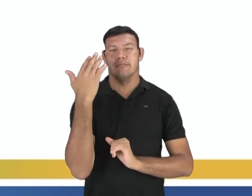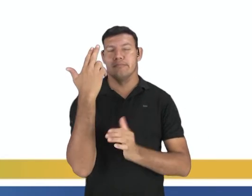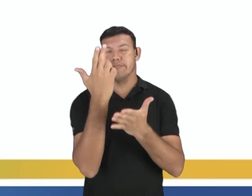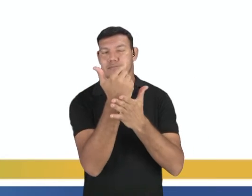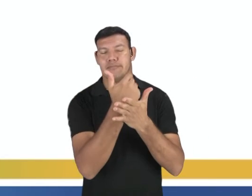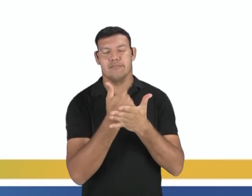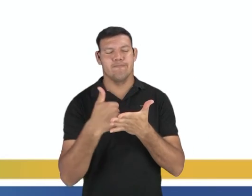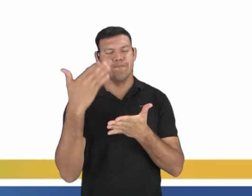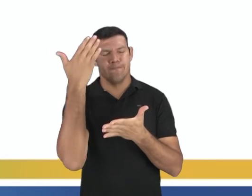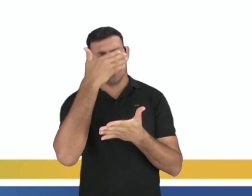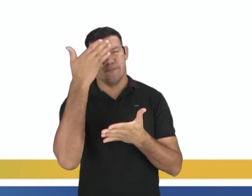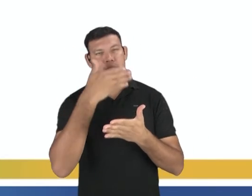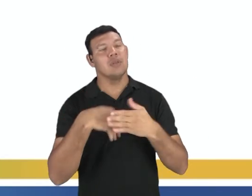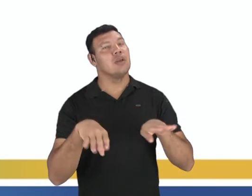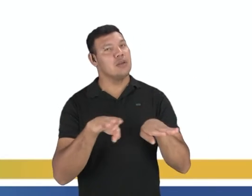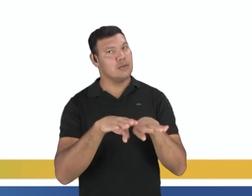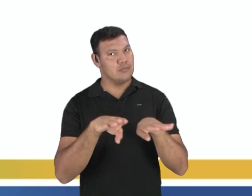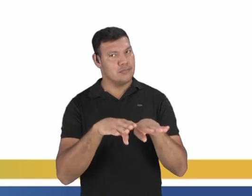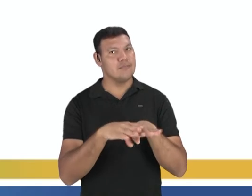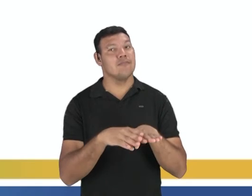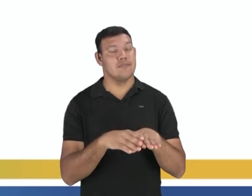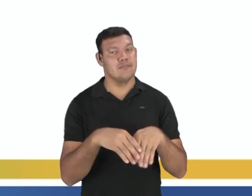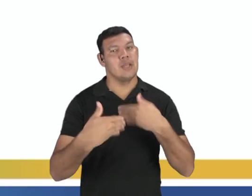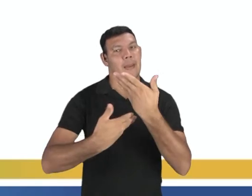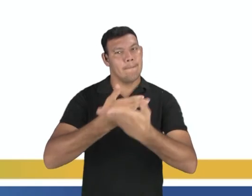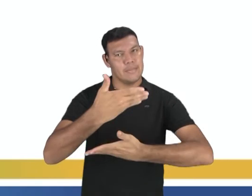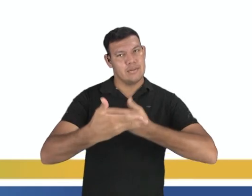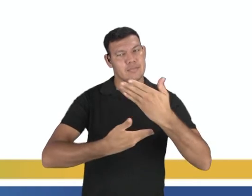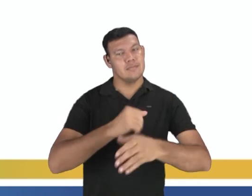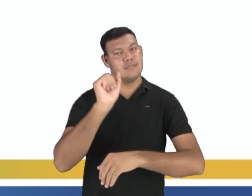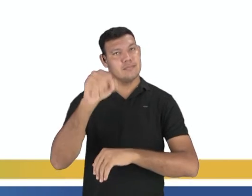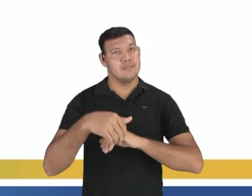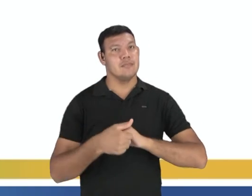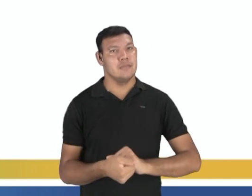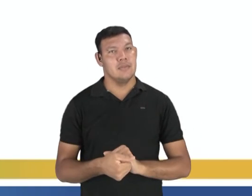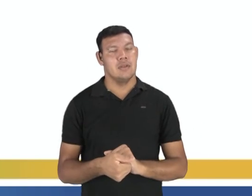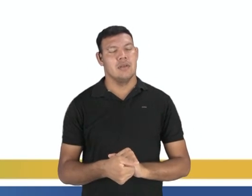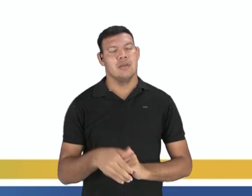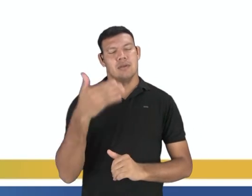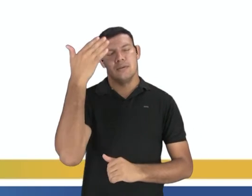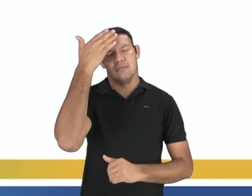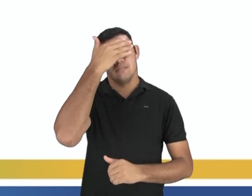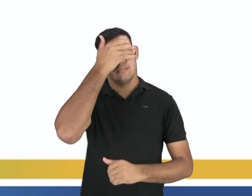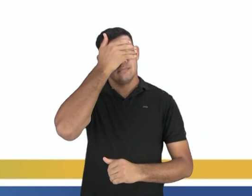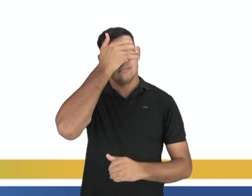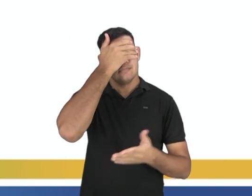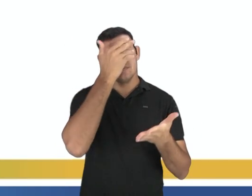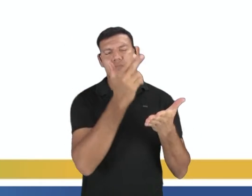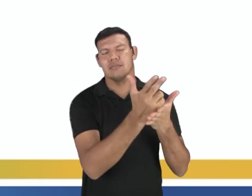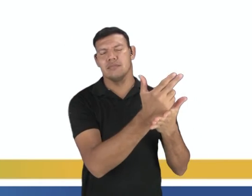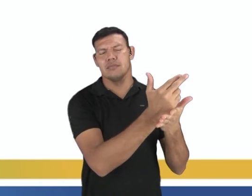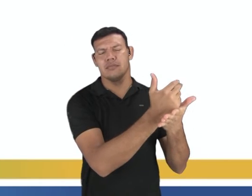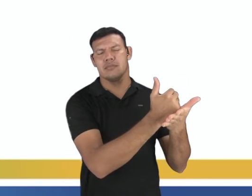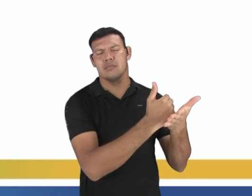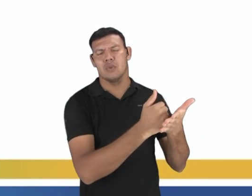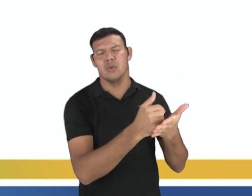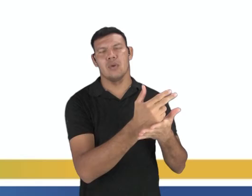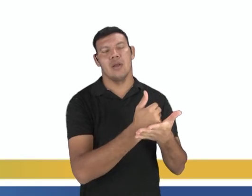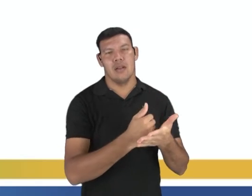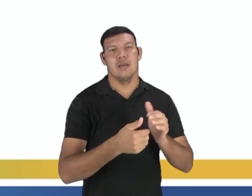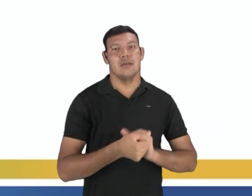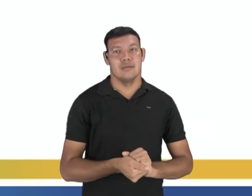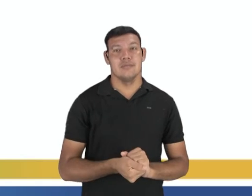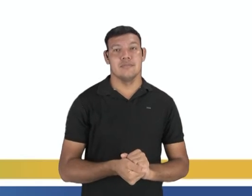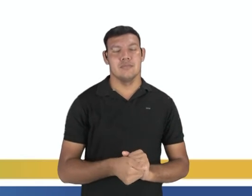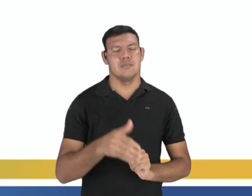na aula de hoje, mas também é exemplo de um jogo cooperativo, tá? Esse desenho às cegas, ele consiste em uma dupla, um